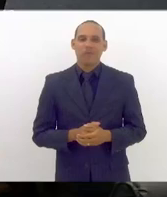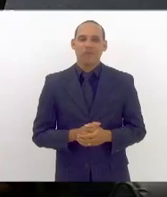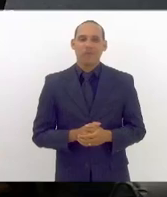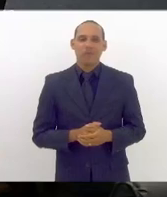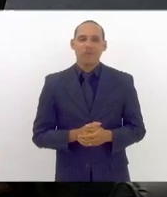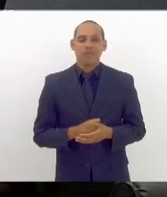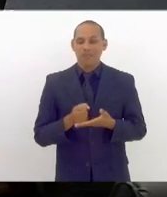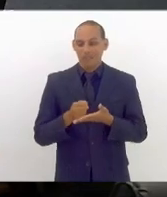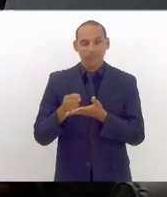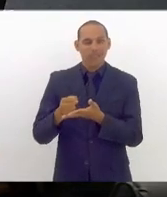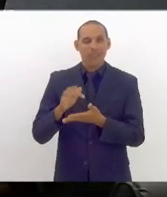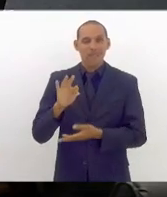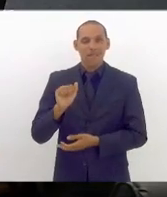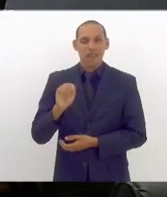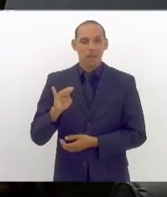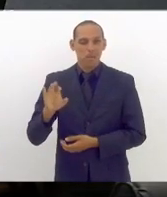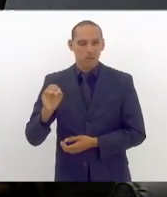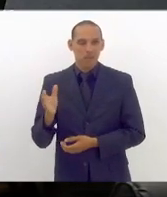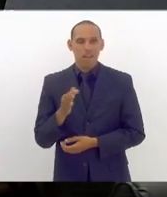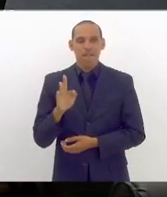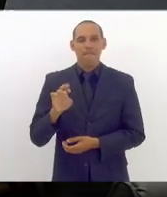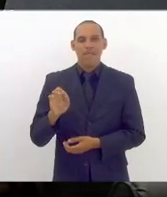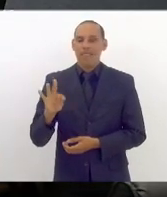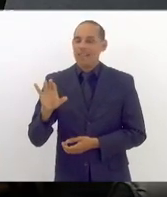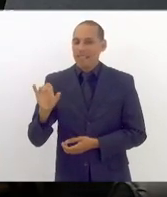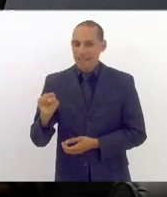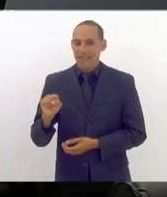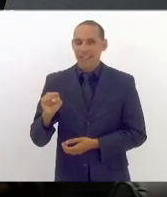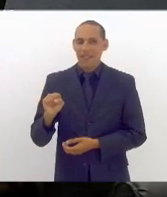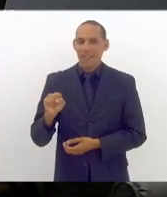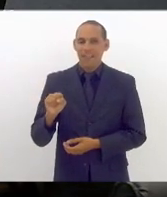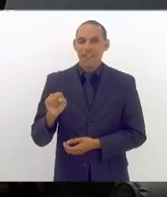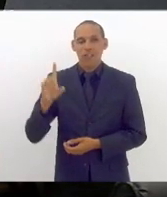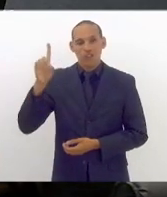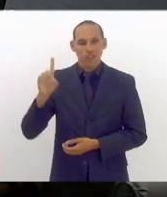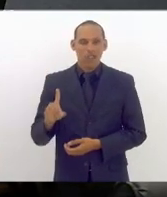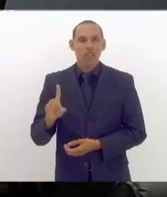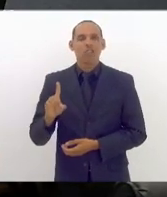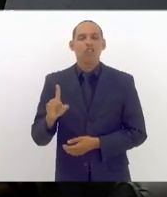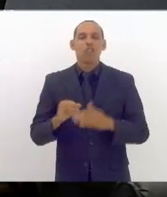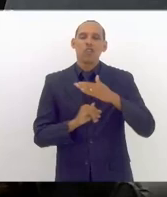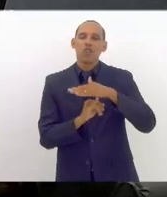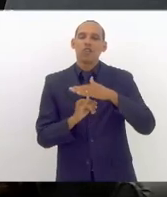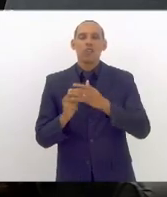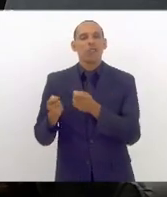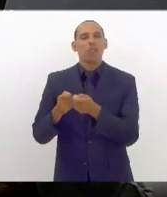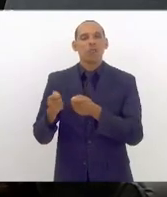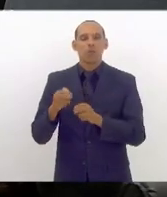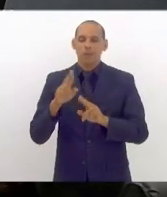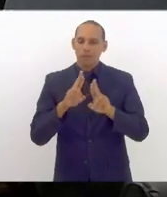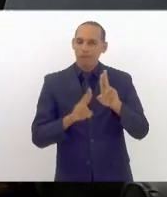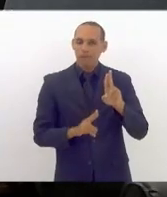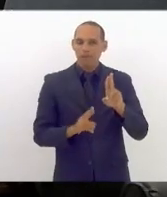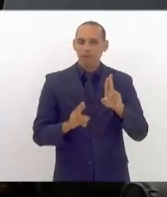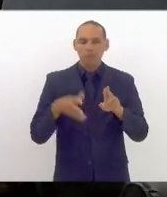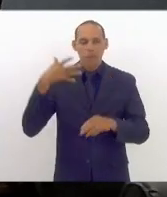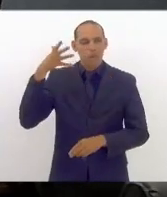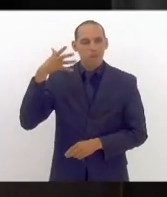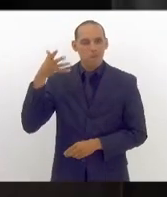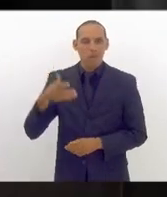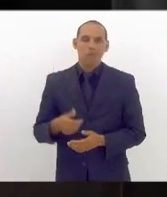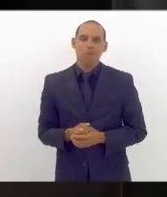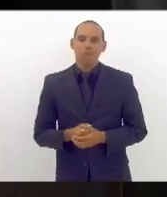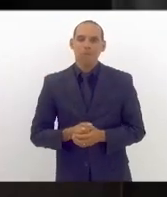passo a palavra Fábio Freitas diretor do Instituto de Economia da Universidade Federal do Rio de Janeiro que a palavra